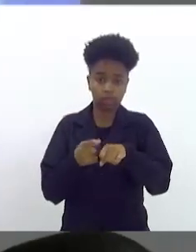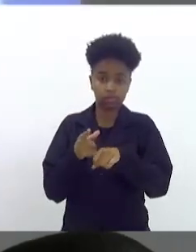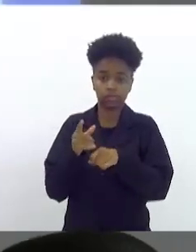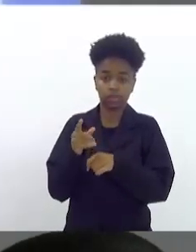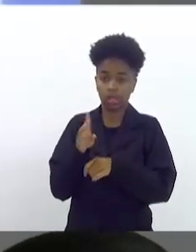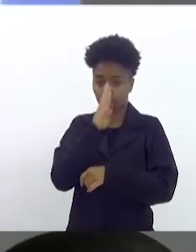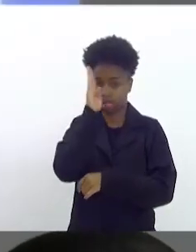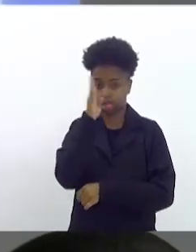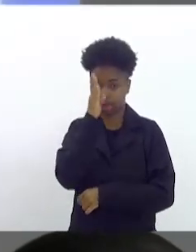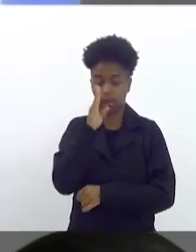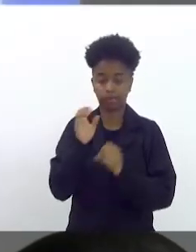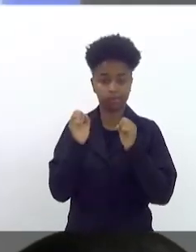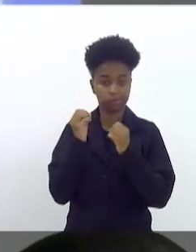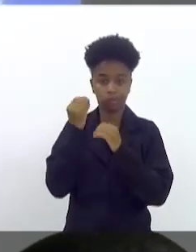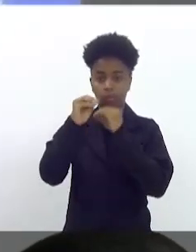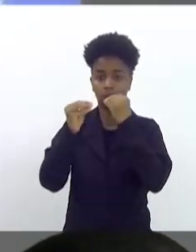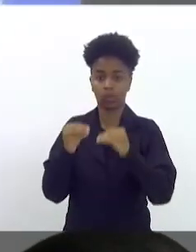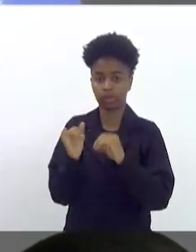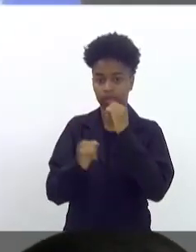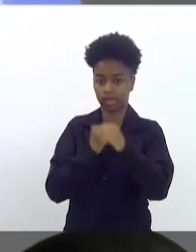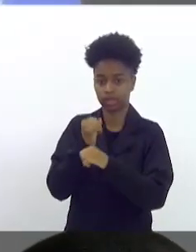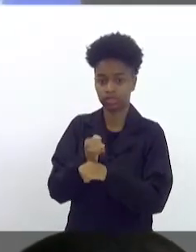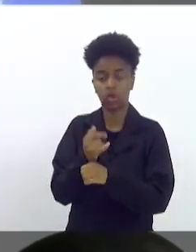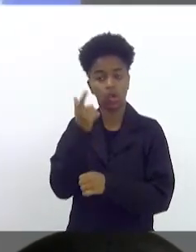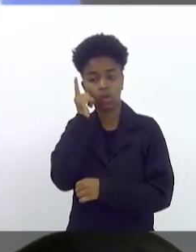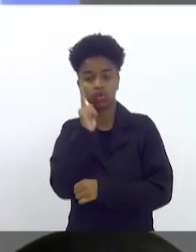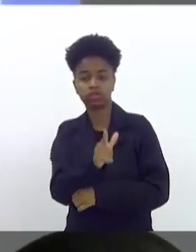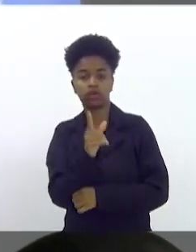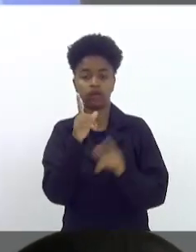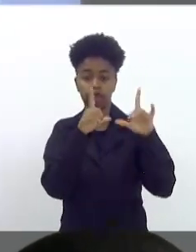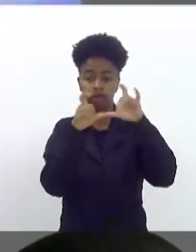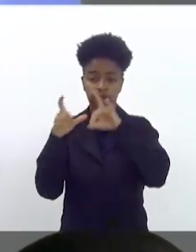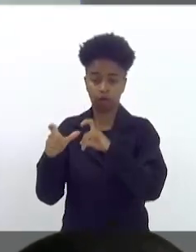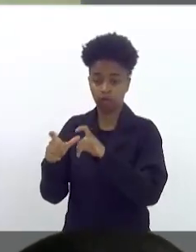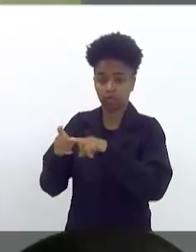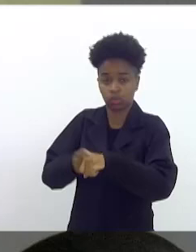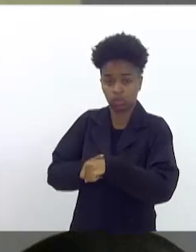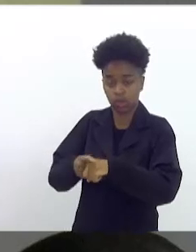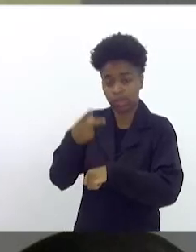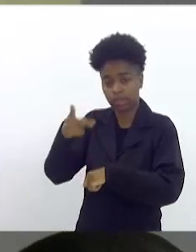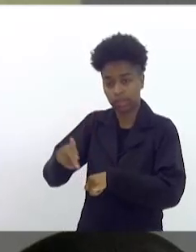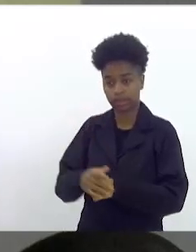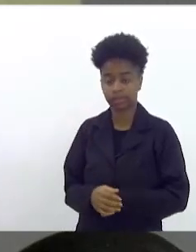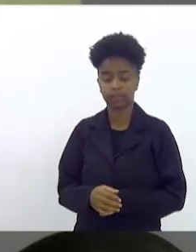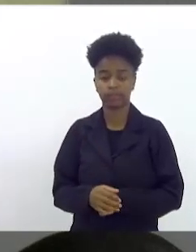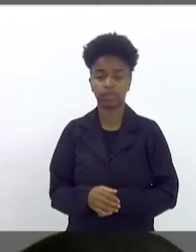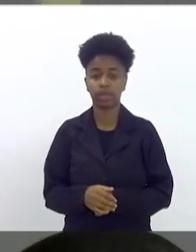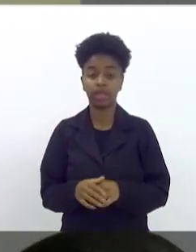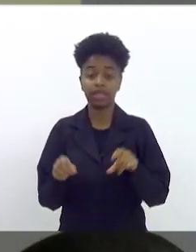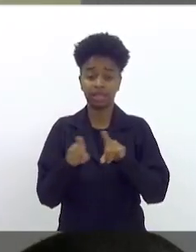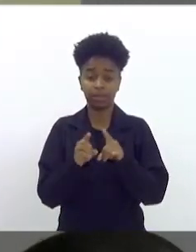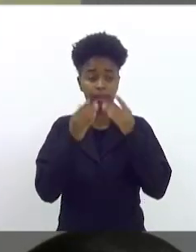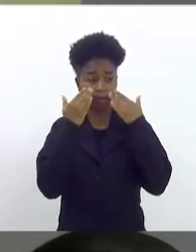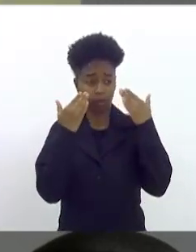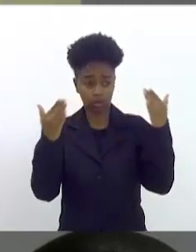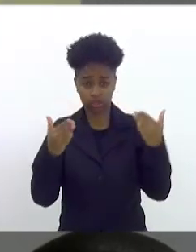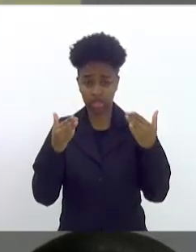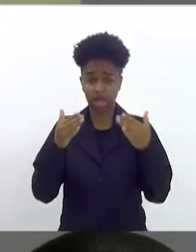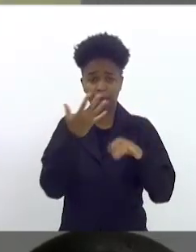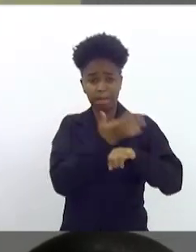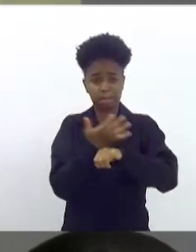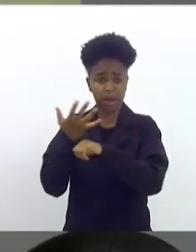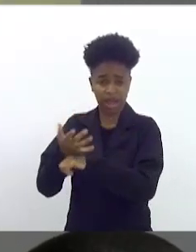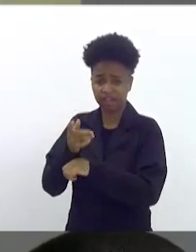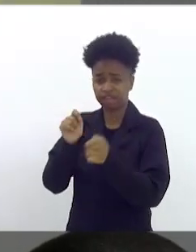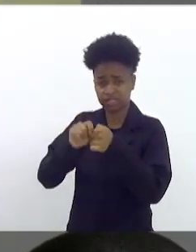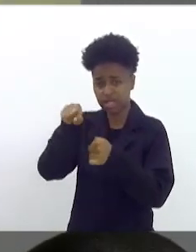Ele teve acesso às fotos íntimas dela e ameaçou divulgar na internet. Na moral, tem que ser picotada em praça pública, fazer a desgraçada